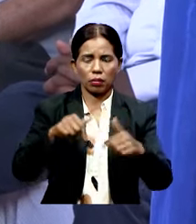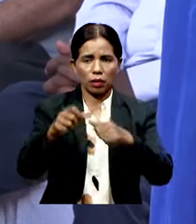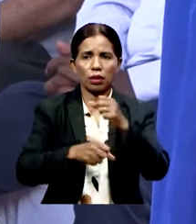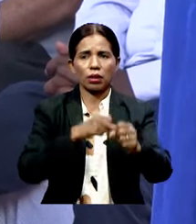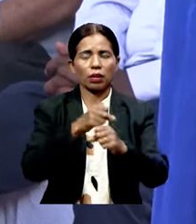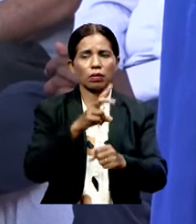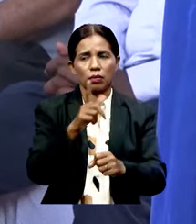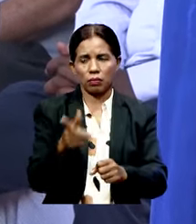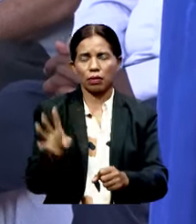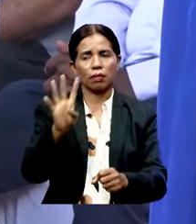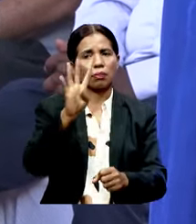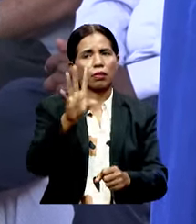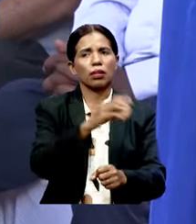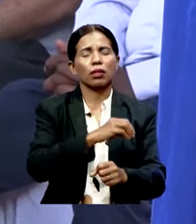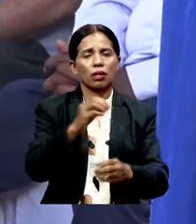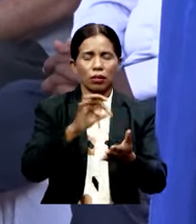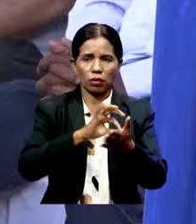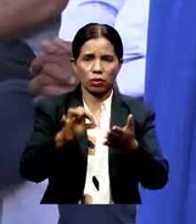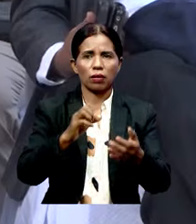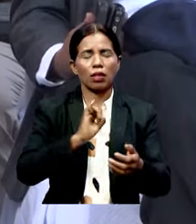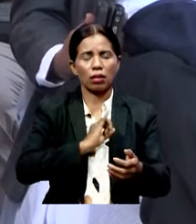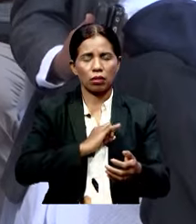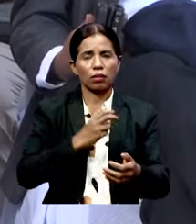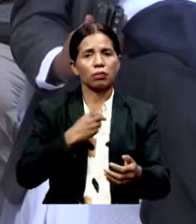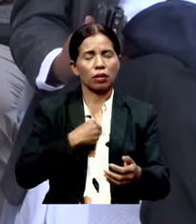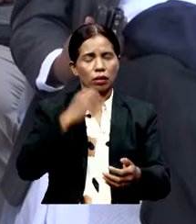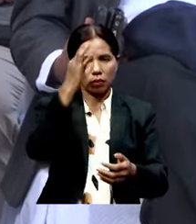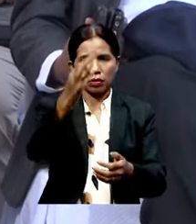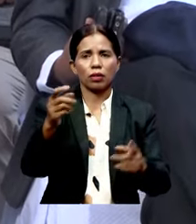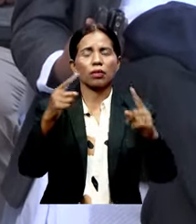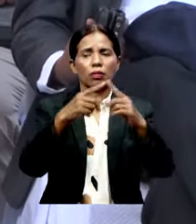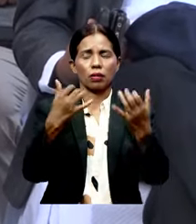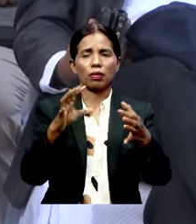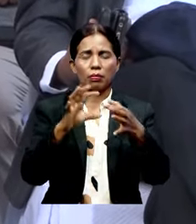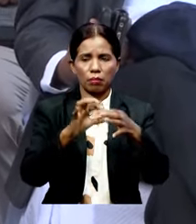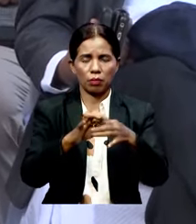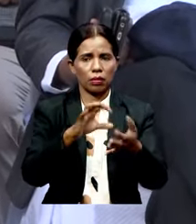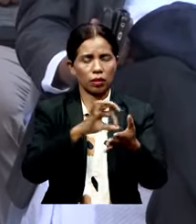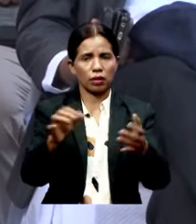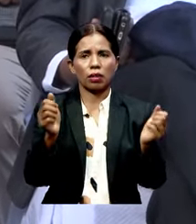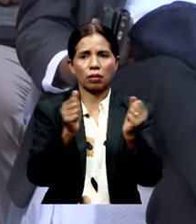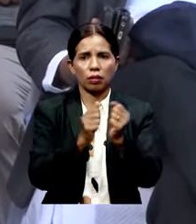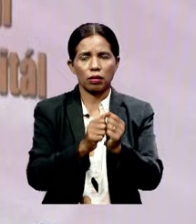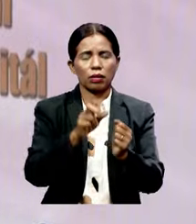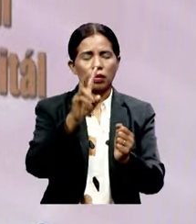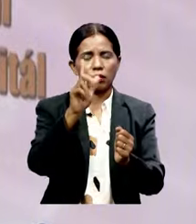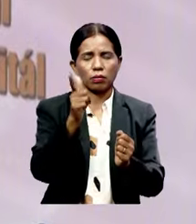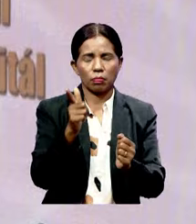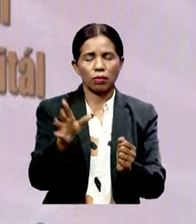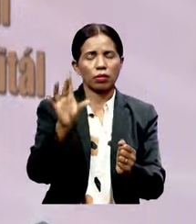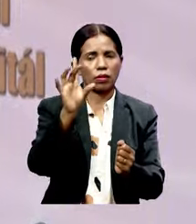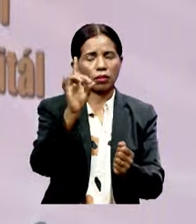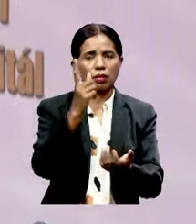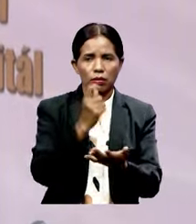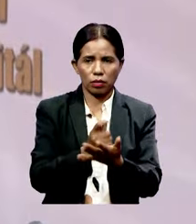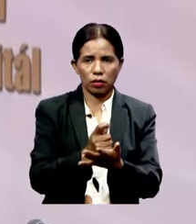Rigurosan Resinhat, no lança conta Jaunia e Futuro, Tohin loron membro nebe registrado hamutuk rihun ron resing itu. No si